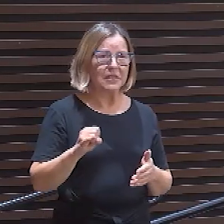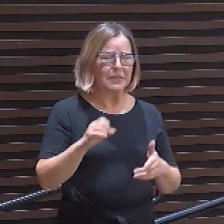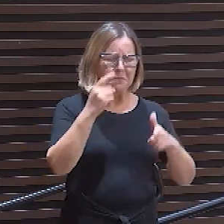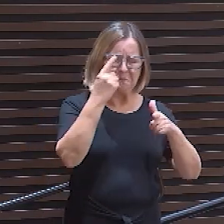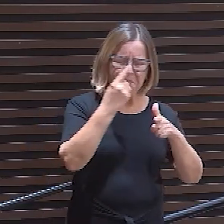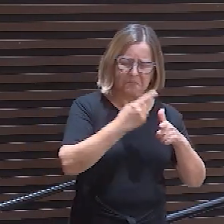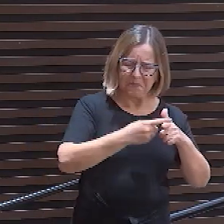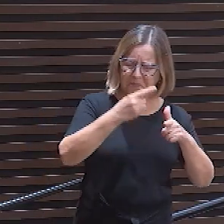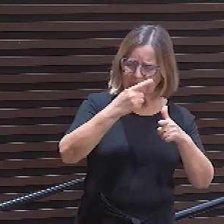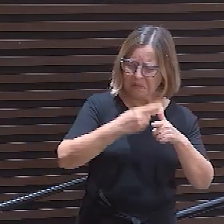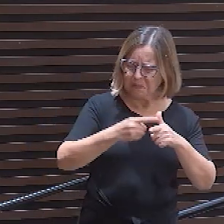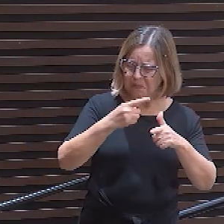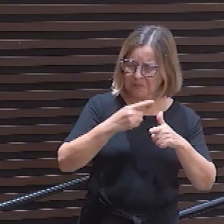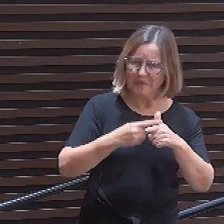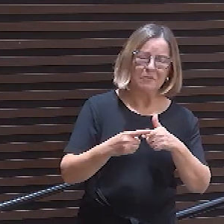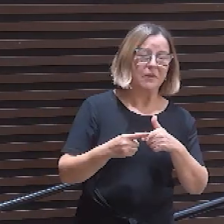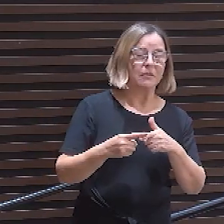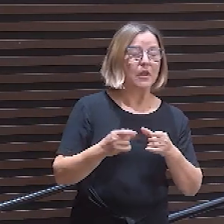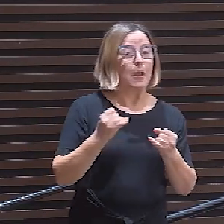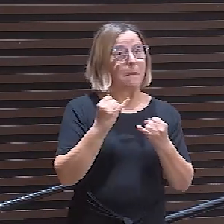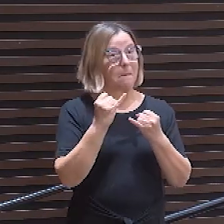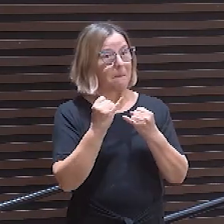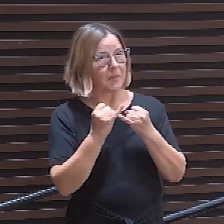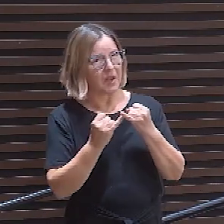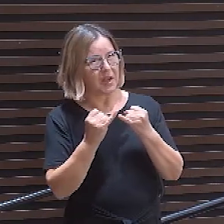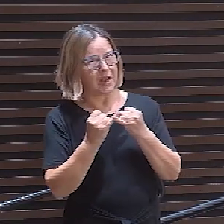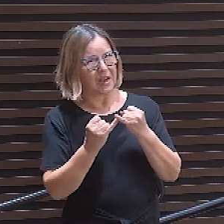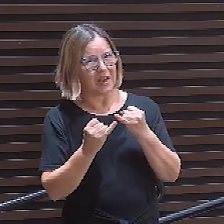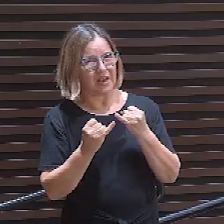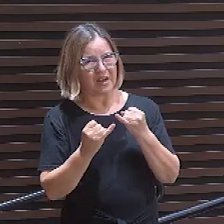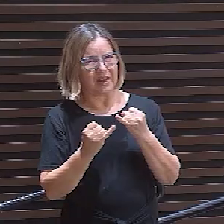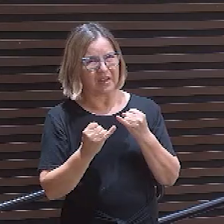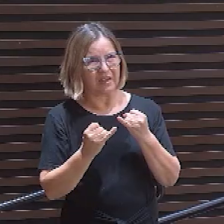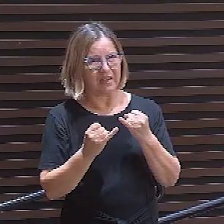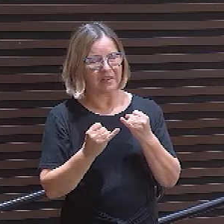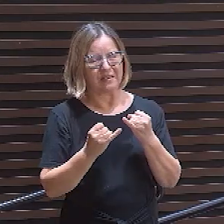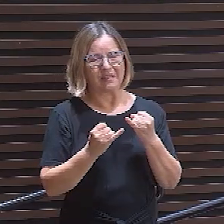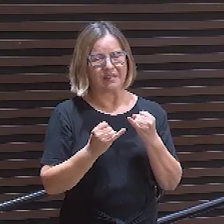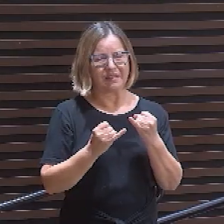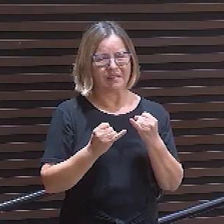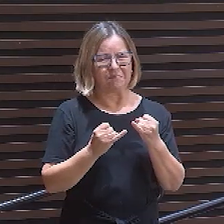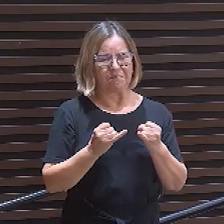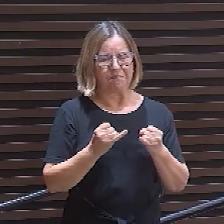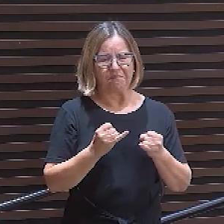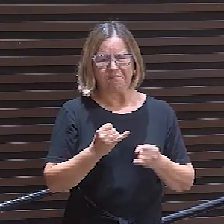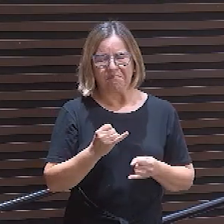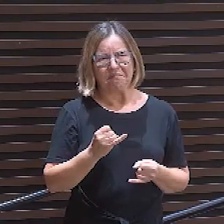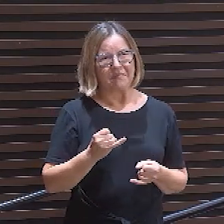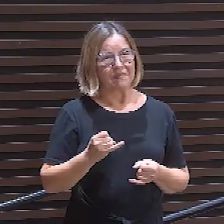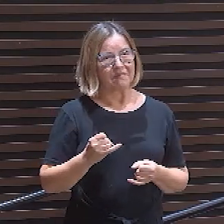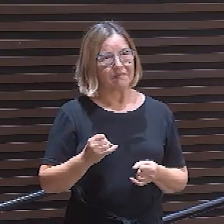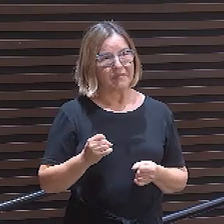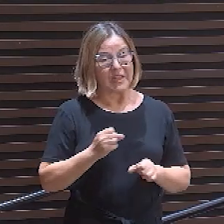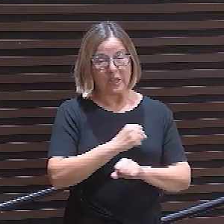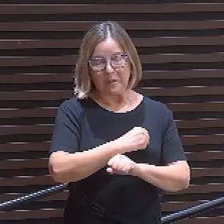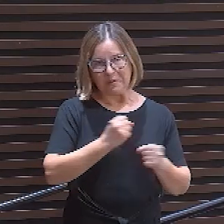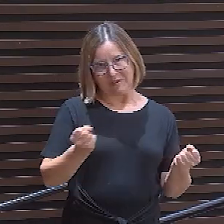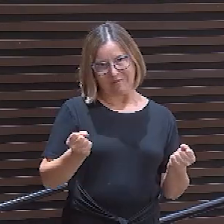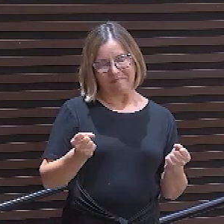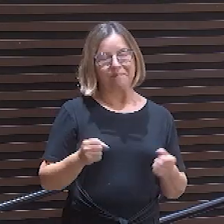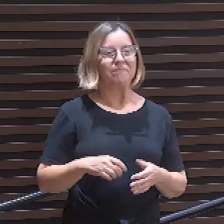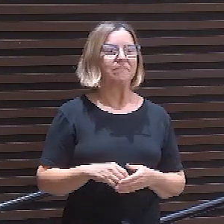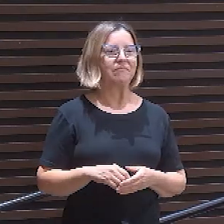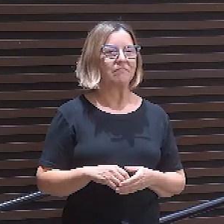redor parecem ameaçadoras. Está difícil? Então aqui